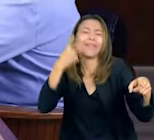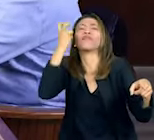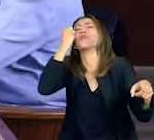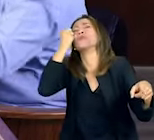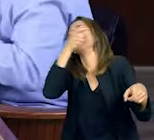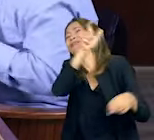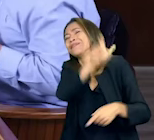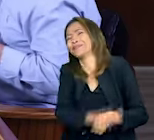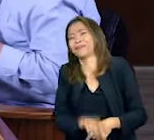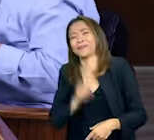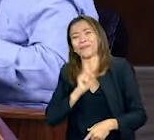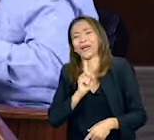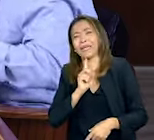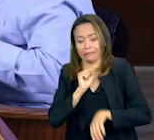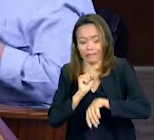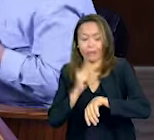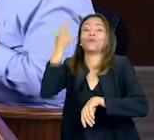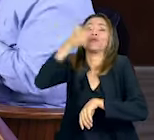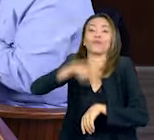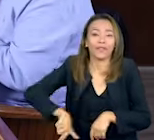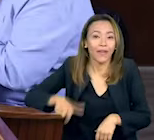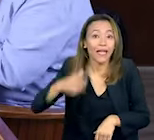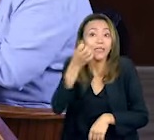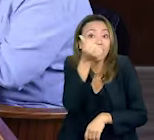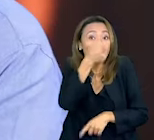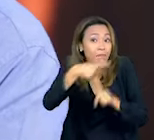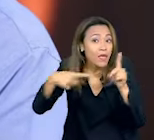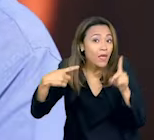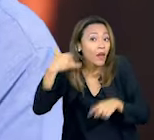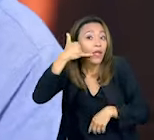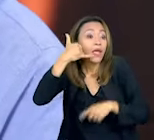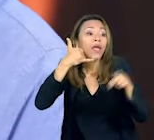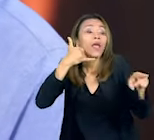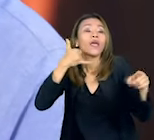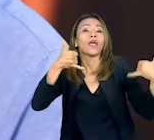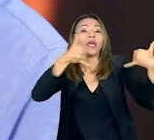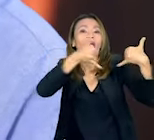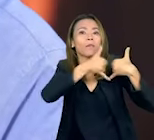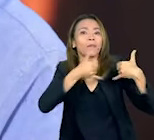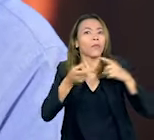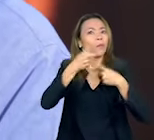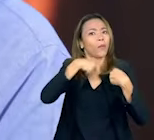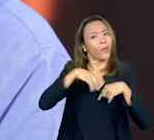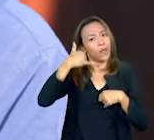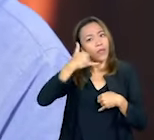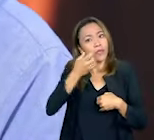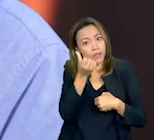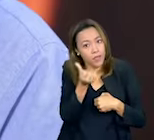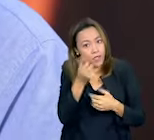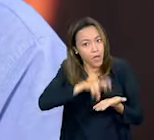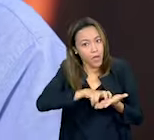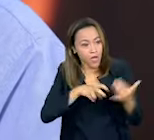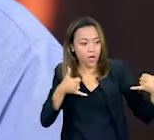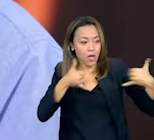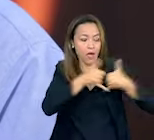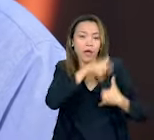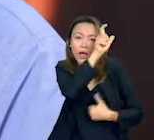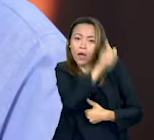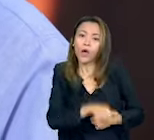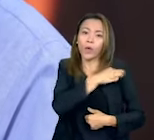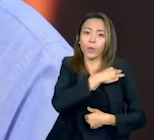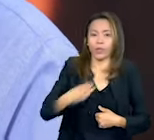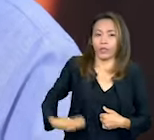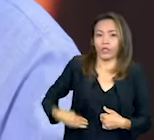às 6h30. E eu liguei para o Camilo às 6 horas da manhã, porque nós temos hoje a assinatura do decreto que